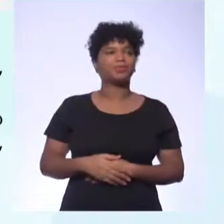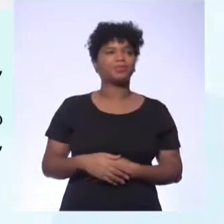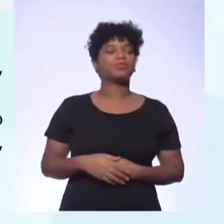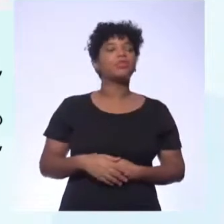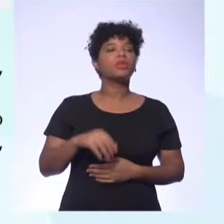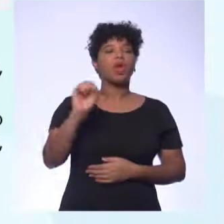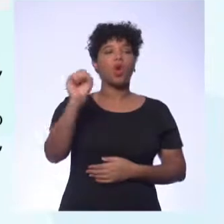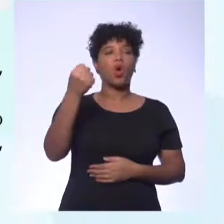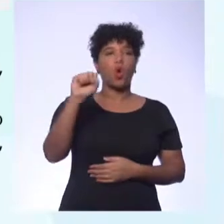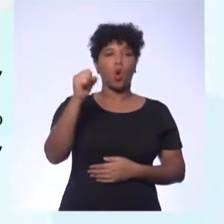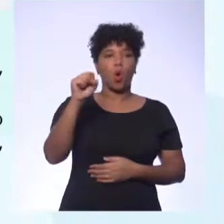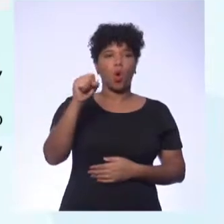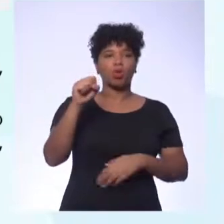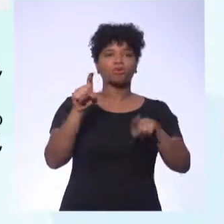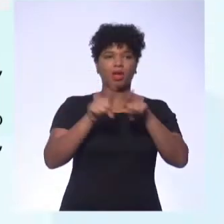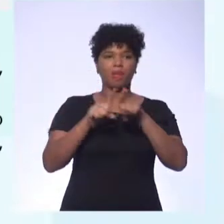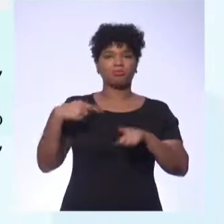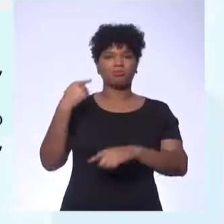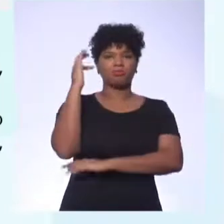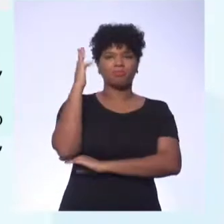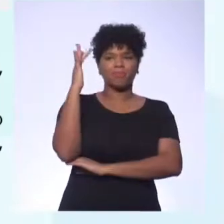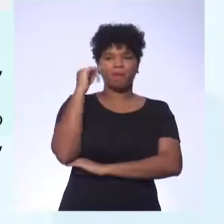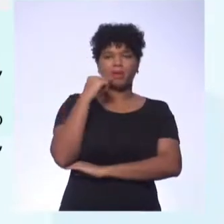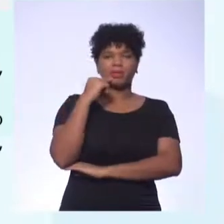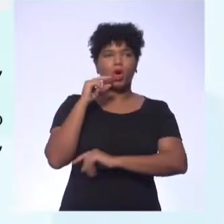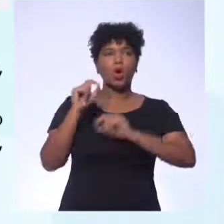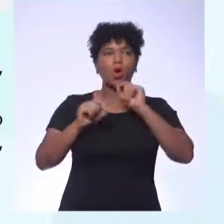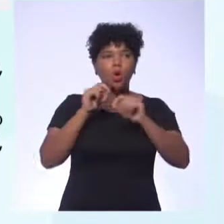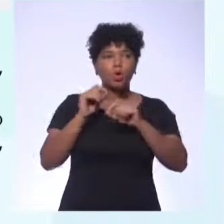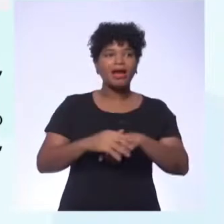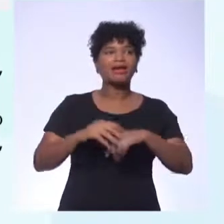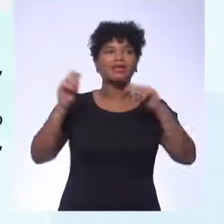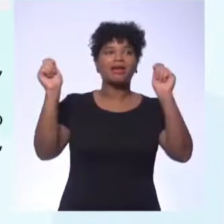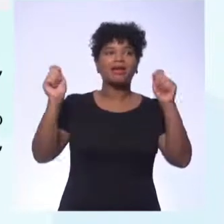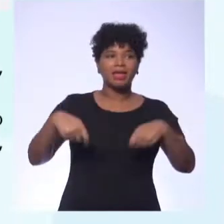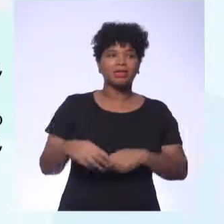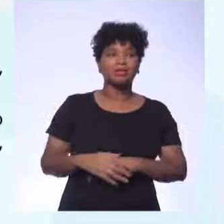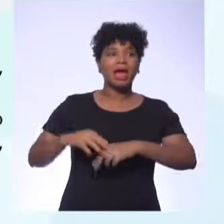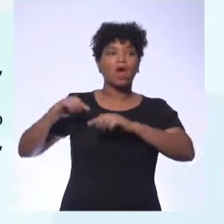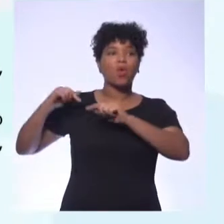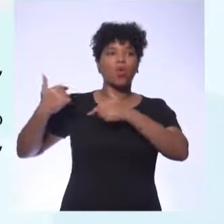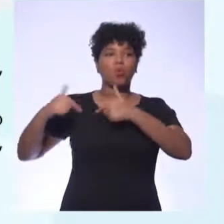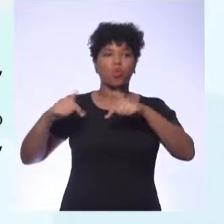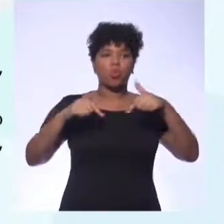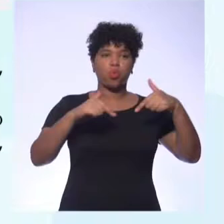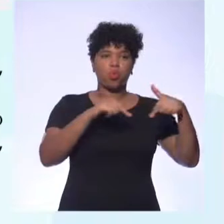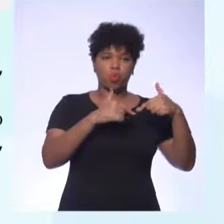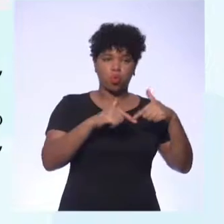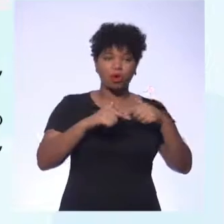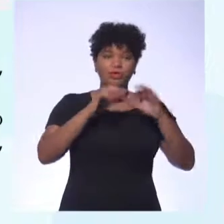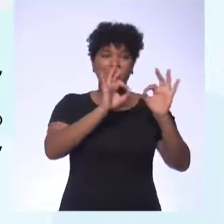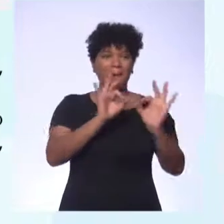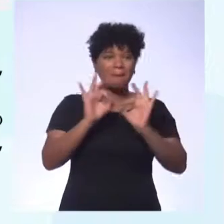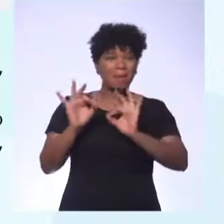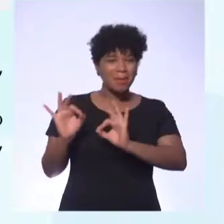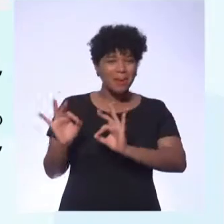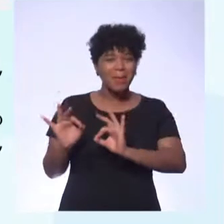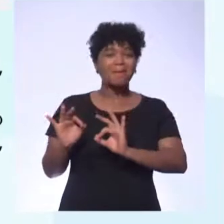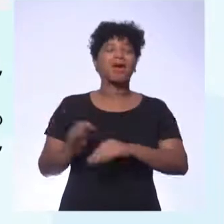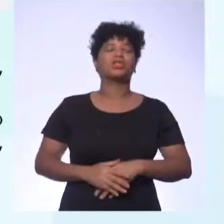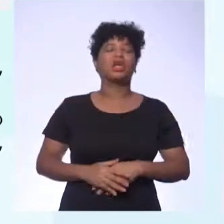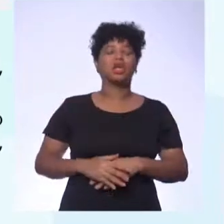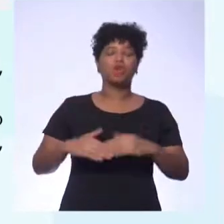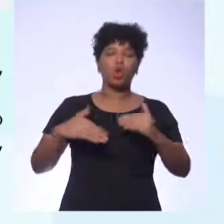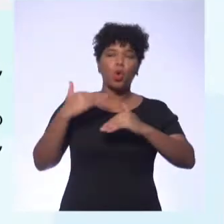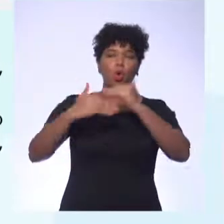vale a pena a gente pensar, está assim, trabalho decente e crescimento econômico. Promover o crescimento